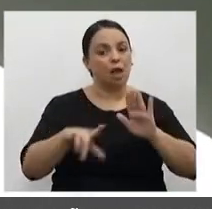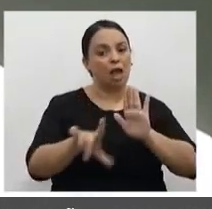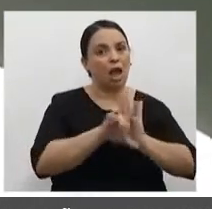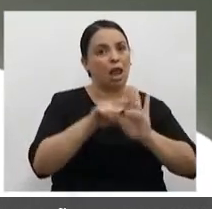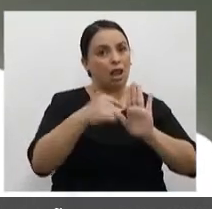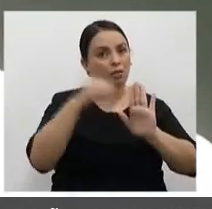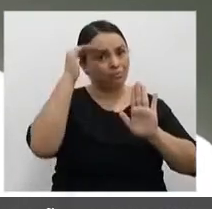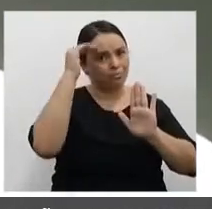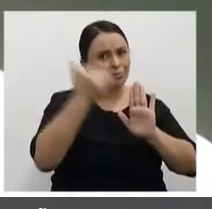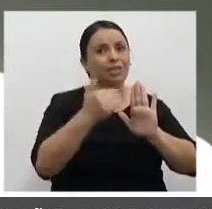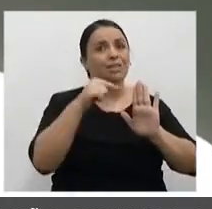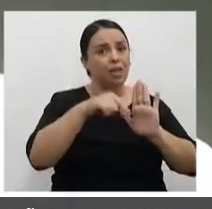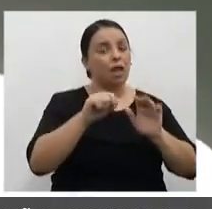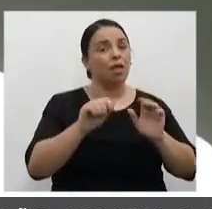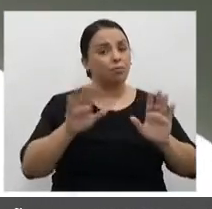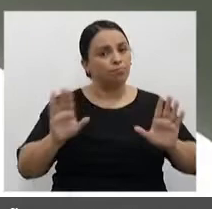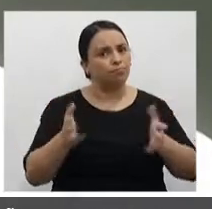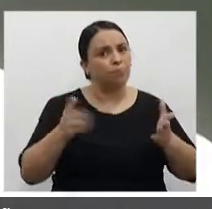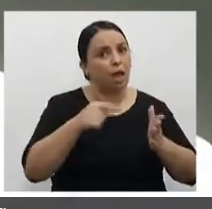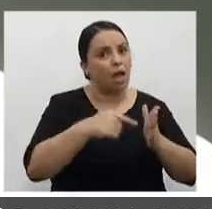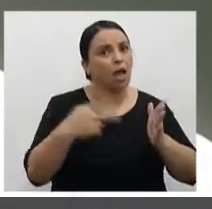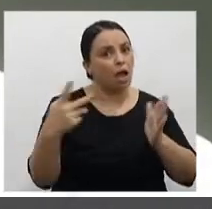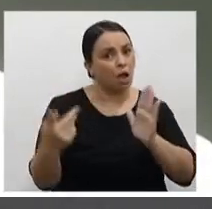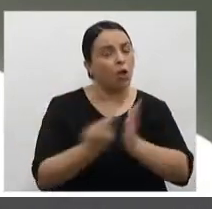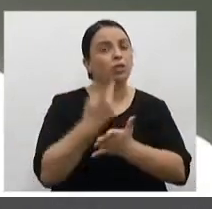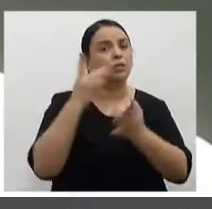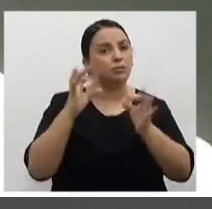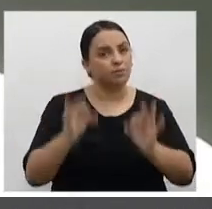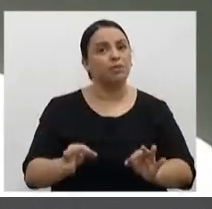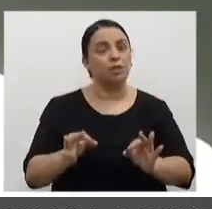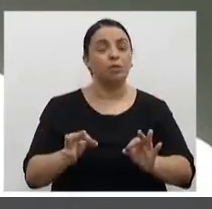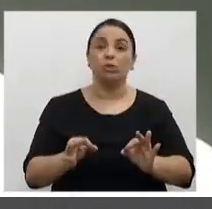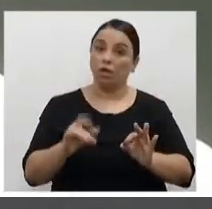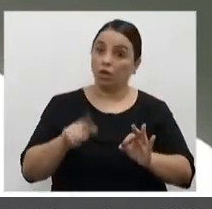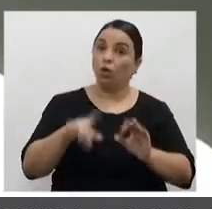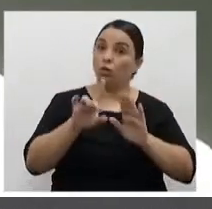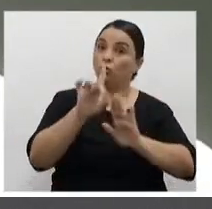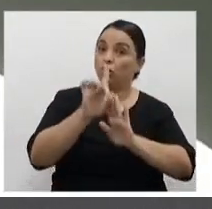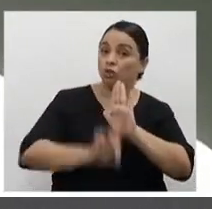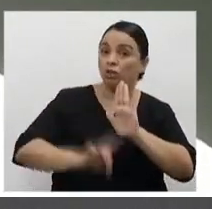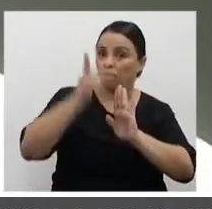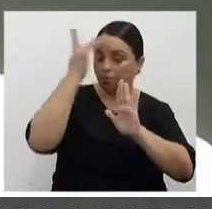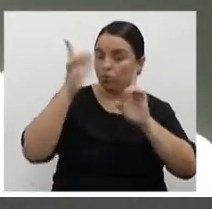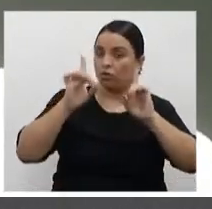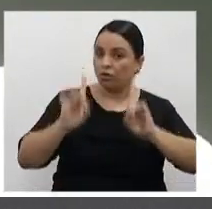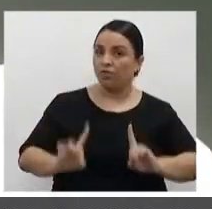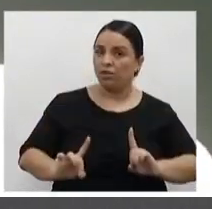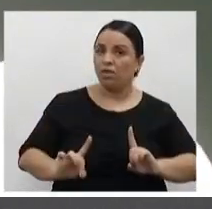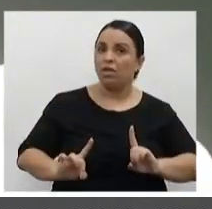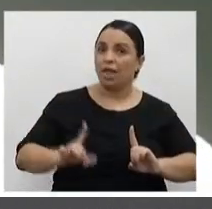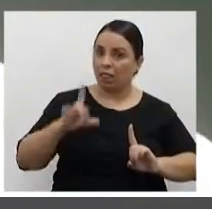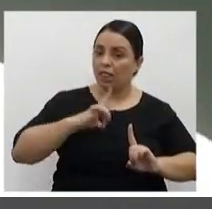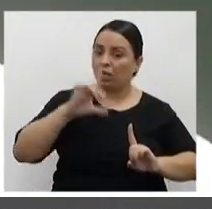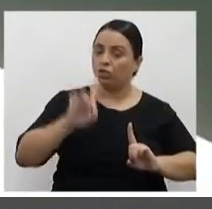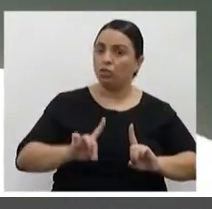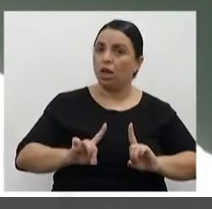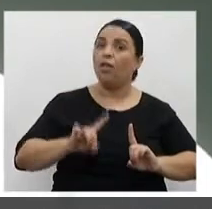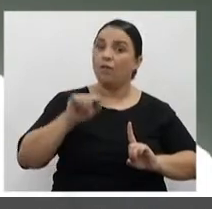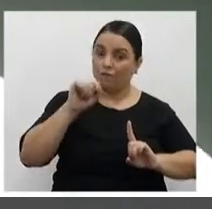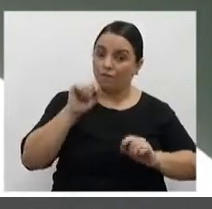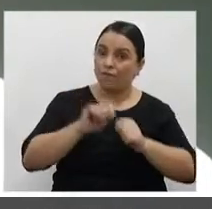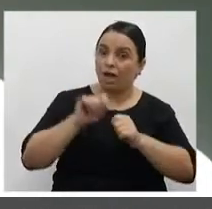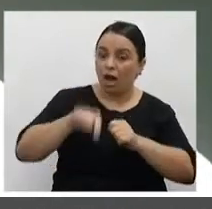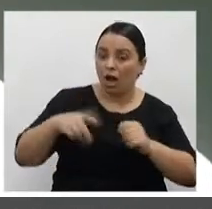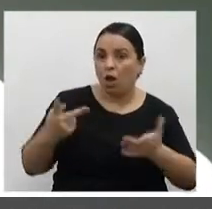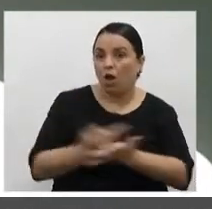né? Então, assegurar o direito de prioridade que as pessoas com deficiência têm. O recorte